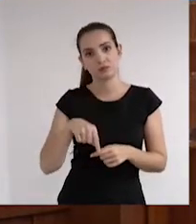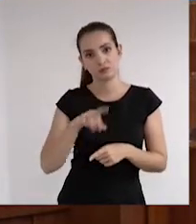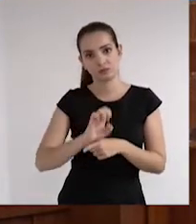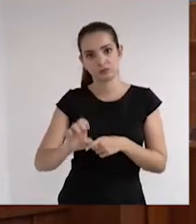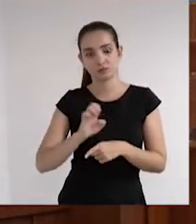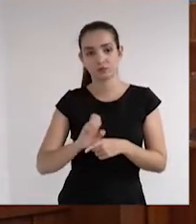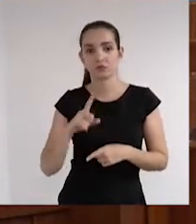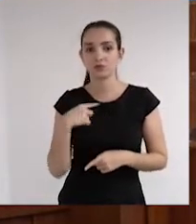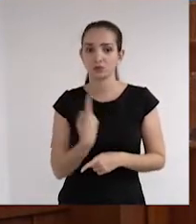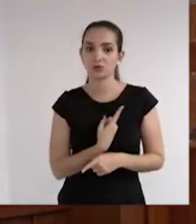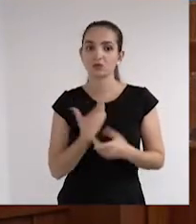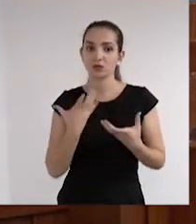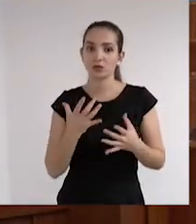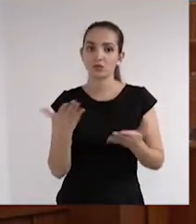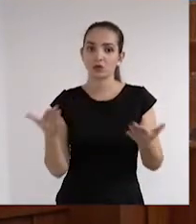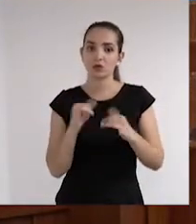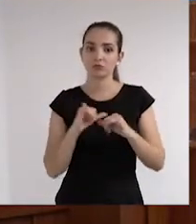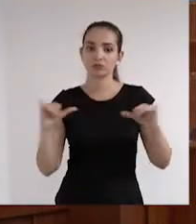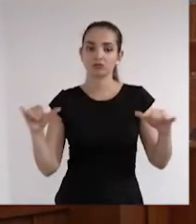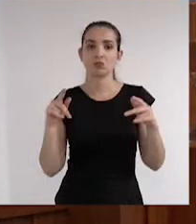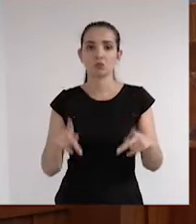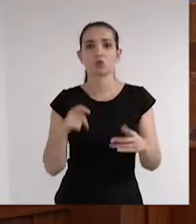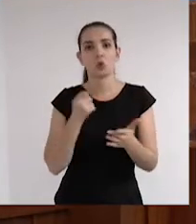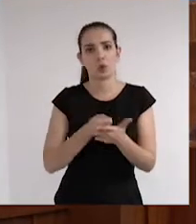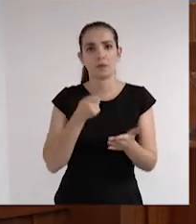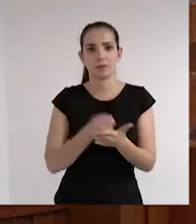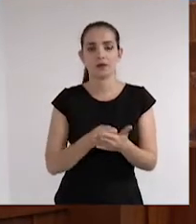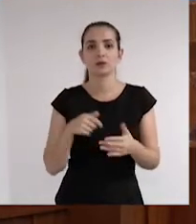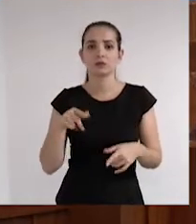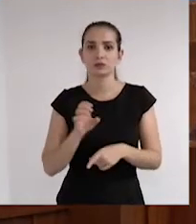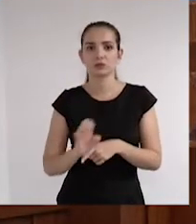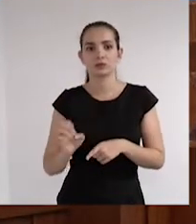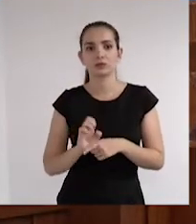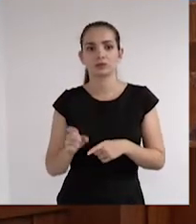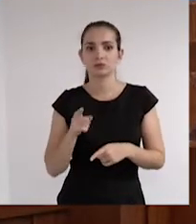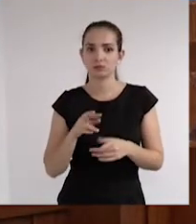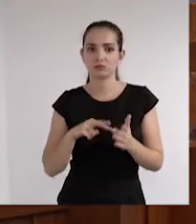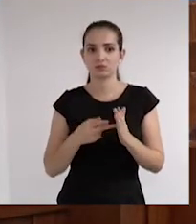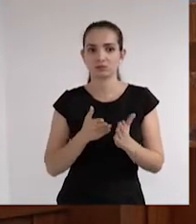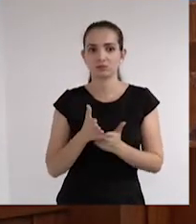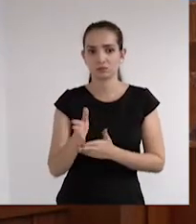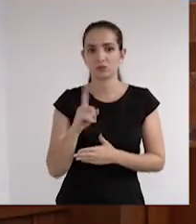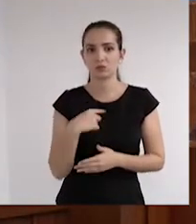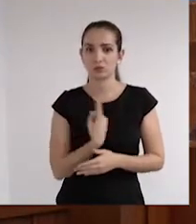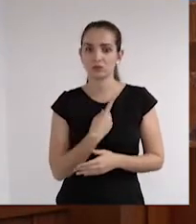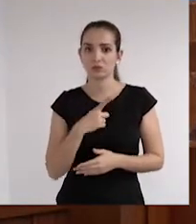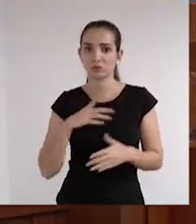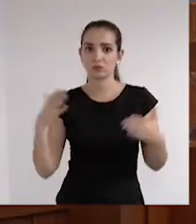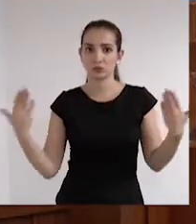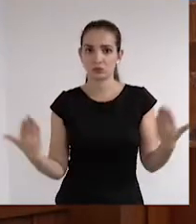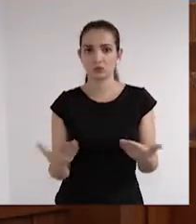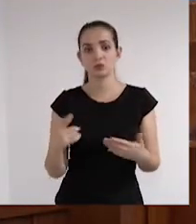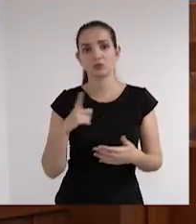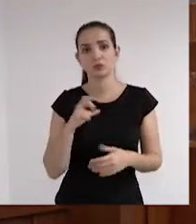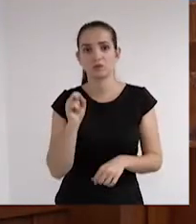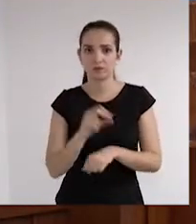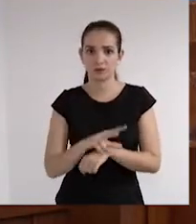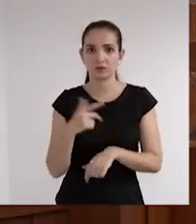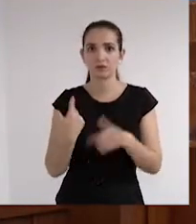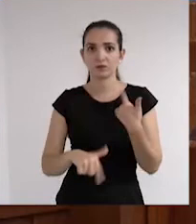Estado, e nós queremos de público cobrar providências no Estado nesse sentido. Nós temos hoje, nos